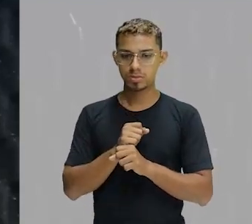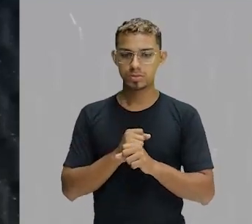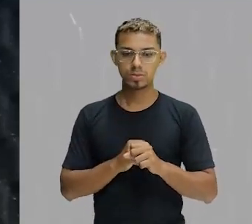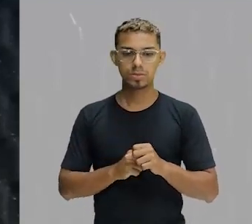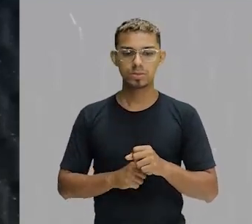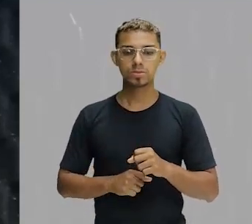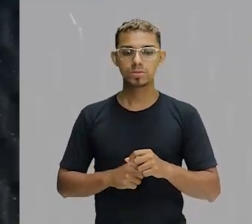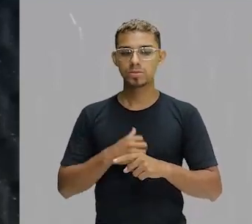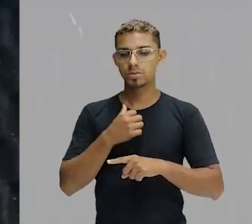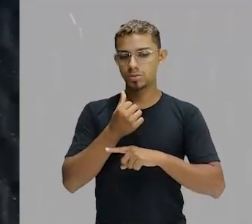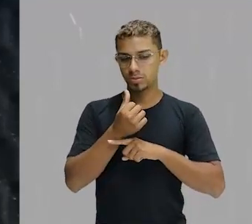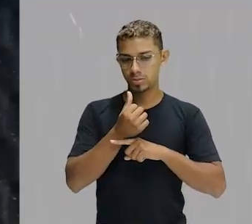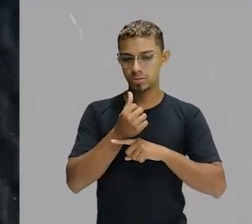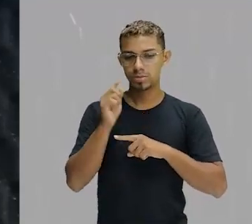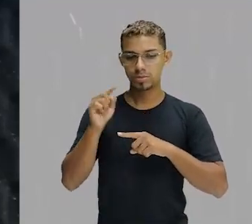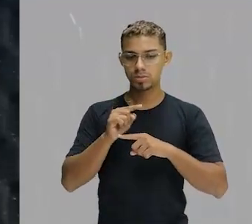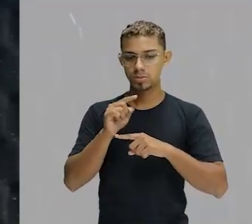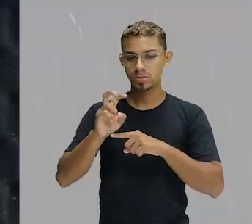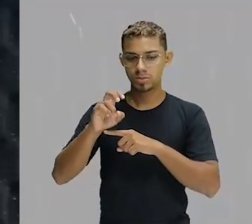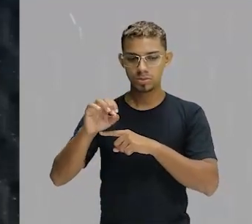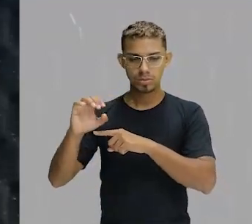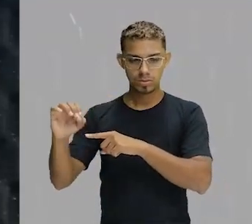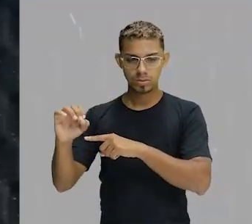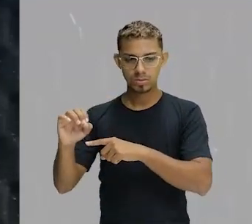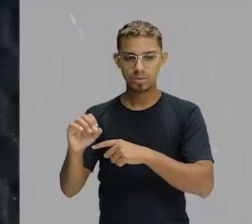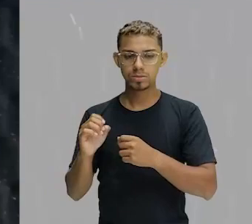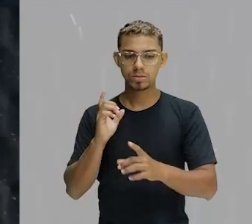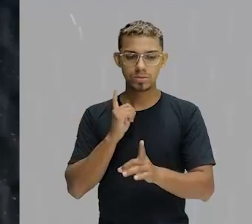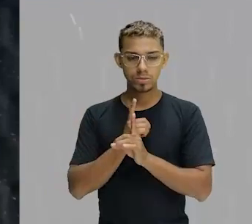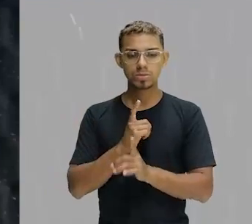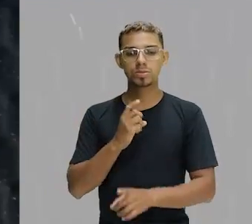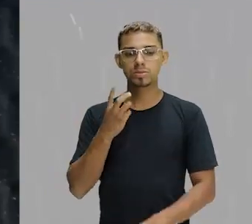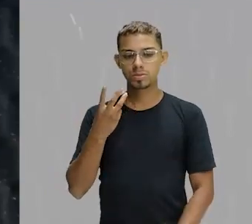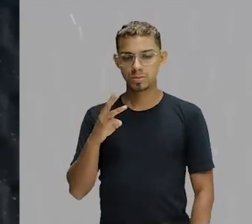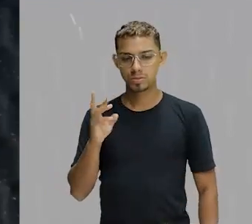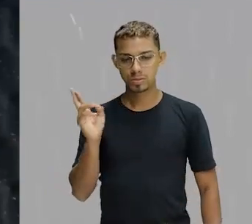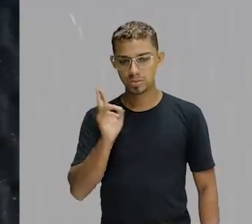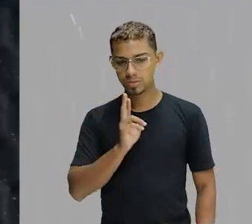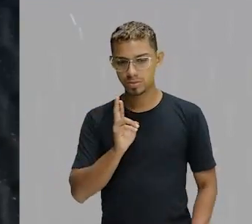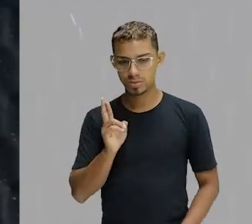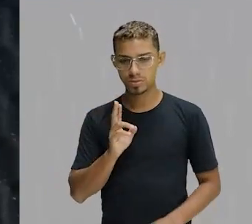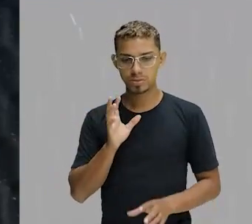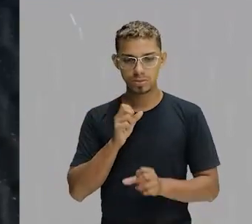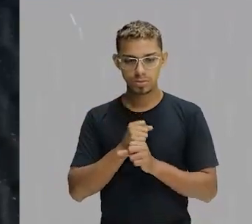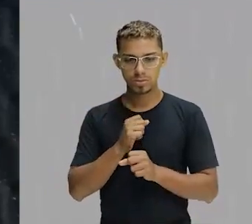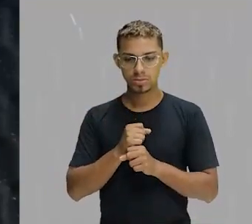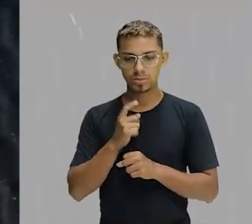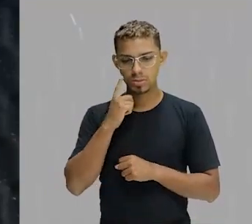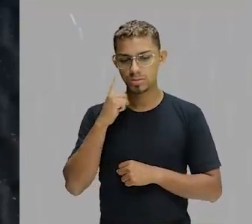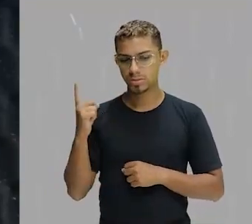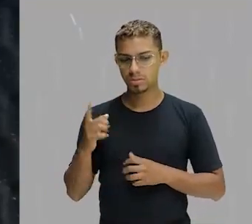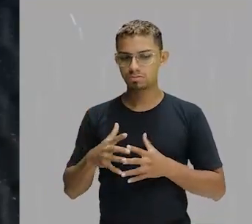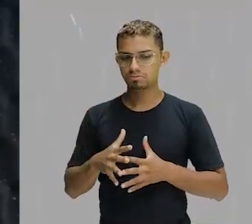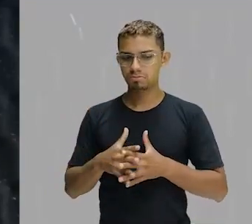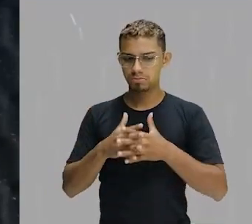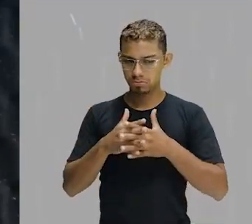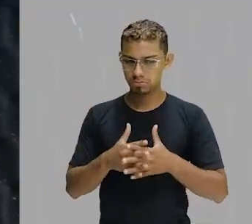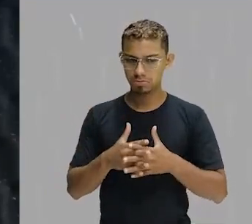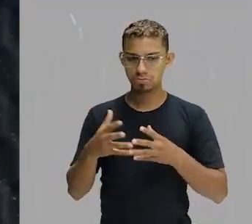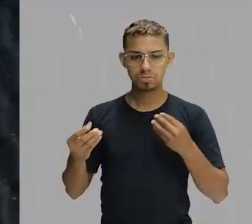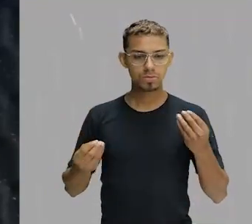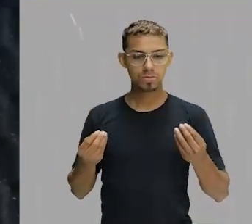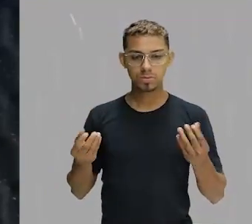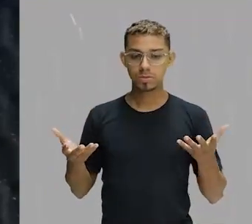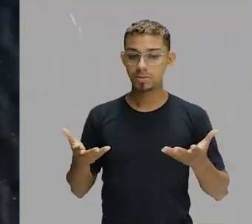1.000. Por isso, nós encontramos a resposta de R$ 3, tá bom? É só esse cálculo. Renata, ficou complicado. E